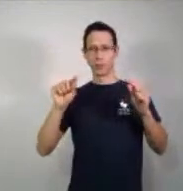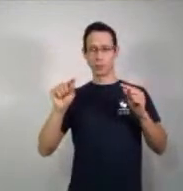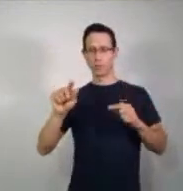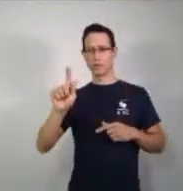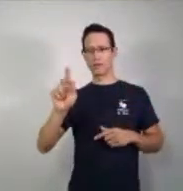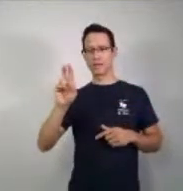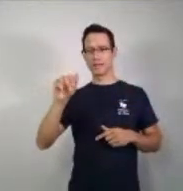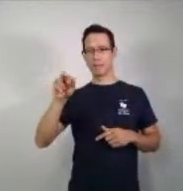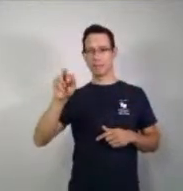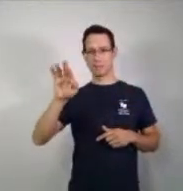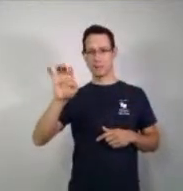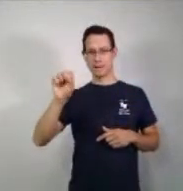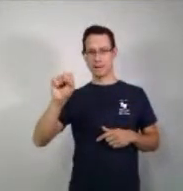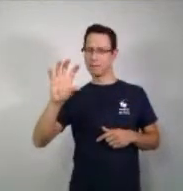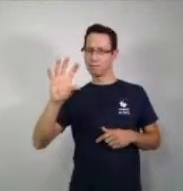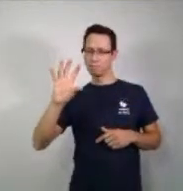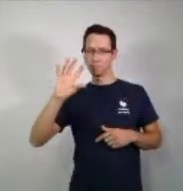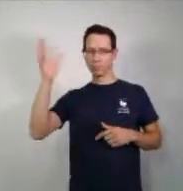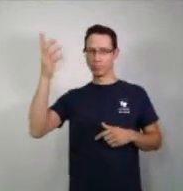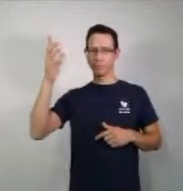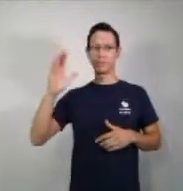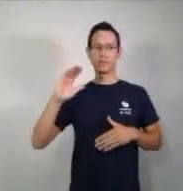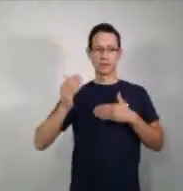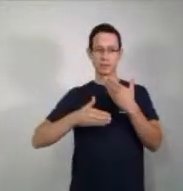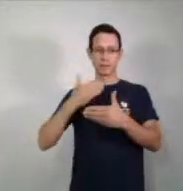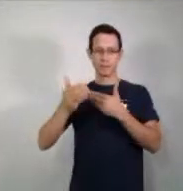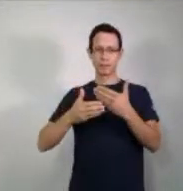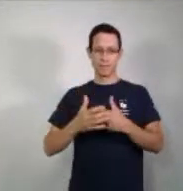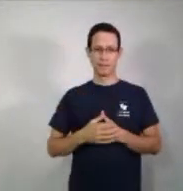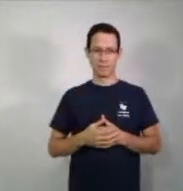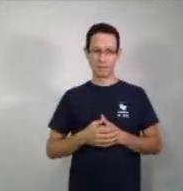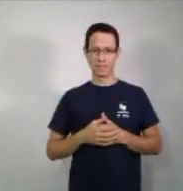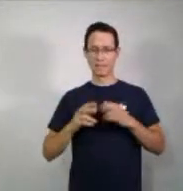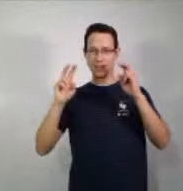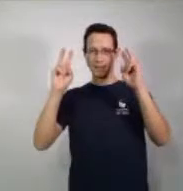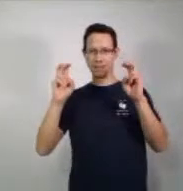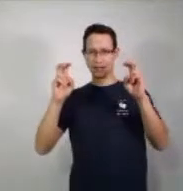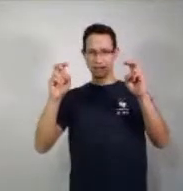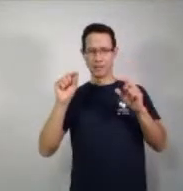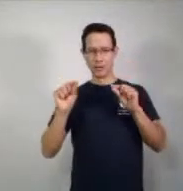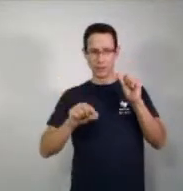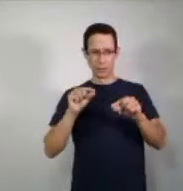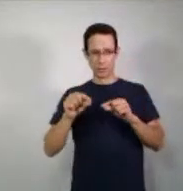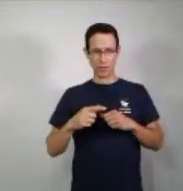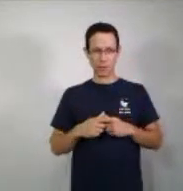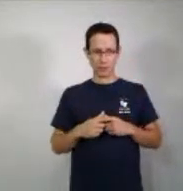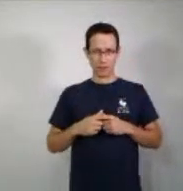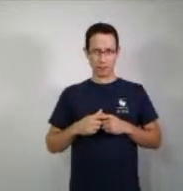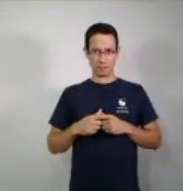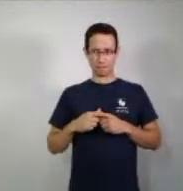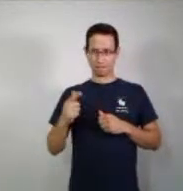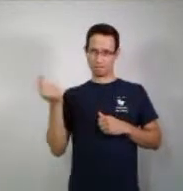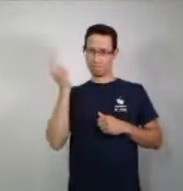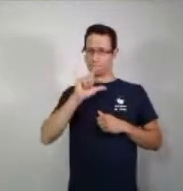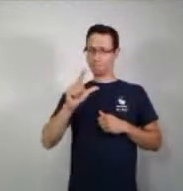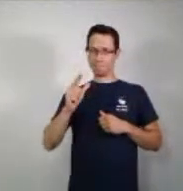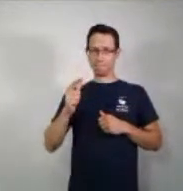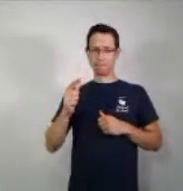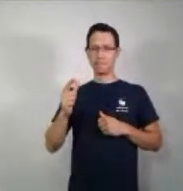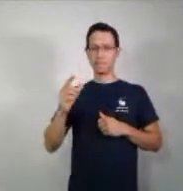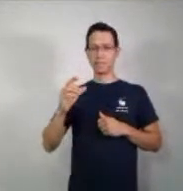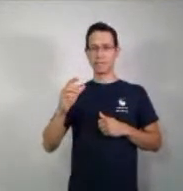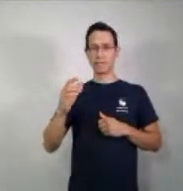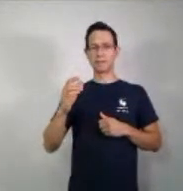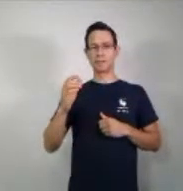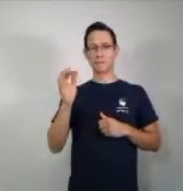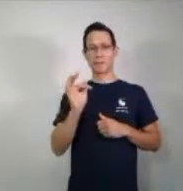pouco, né, logo depois da questão de ser eleito da Academia Brasileira de Letras, o